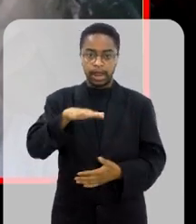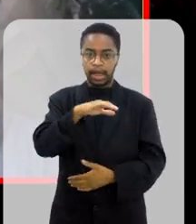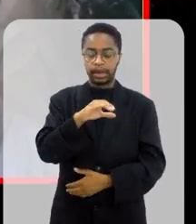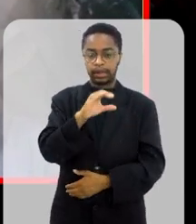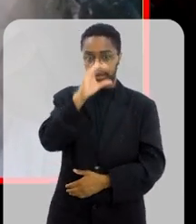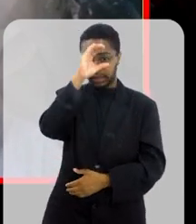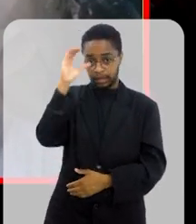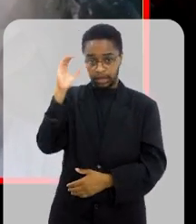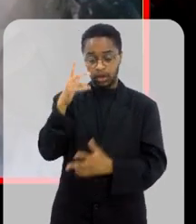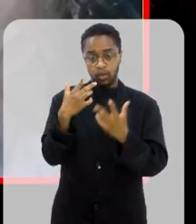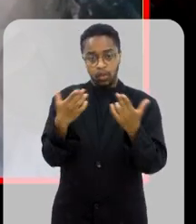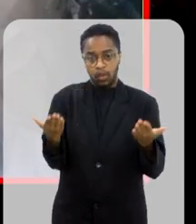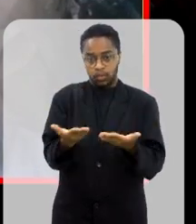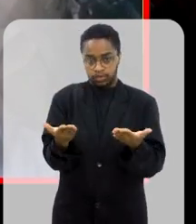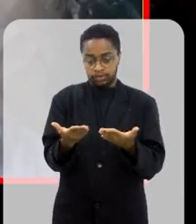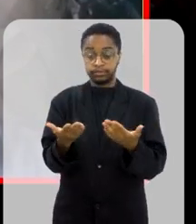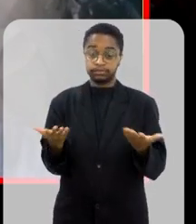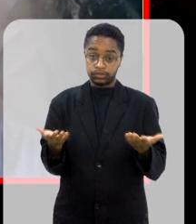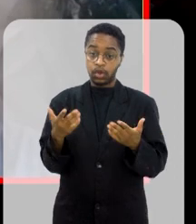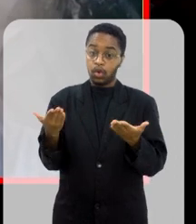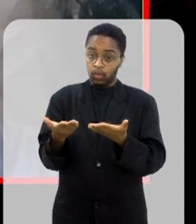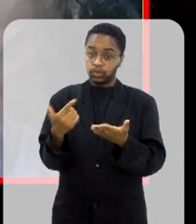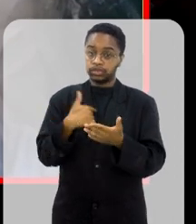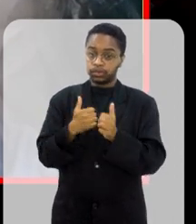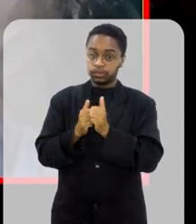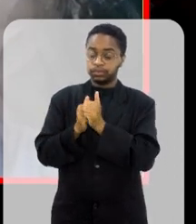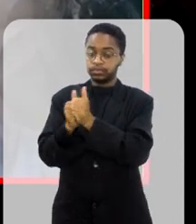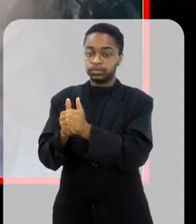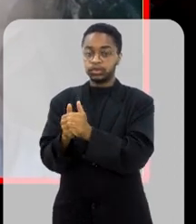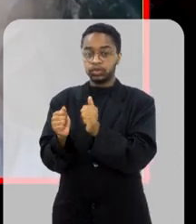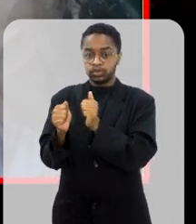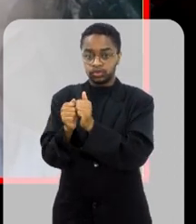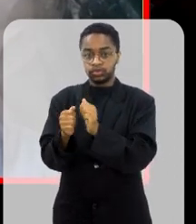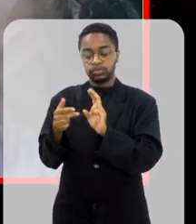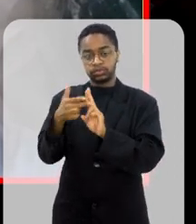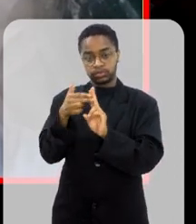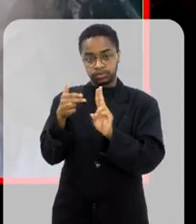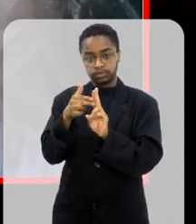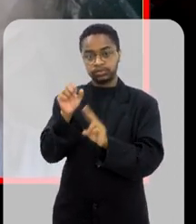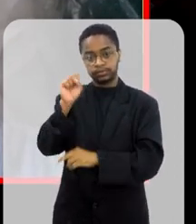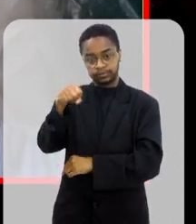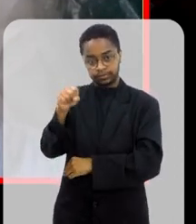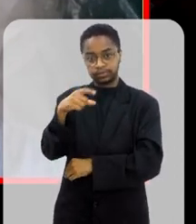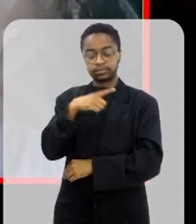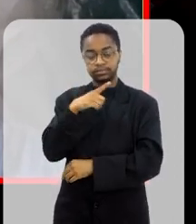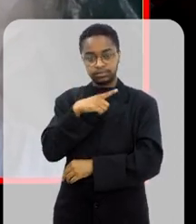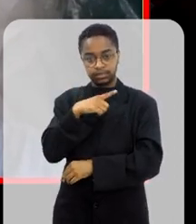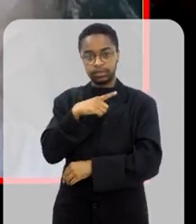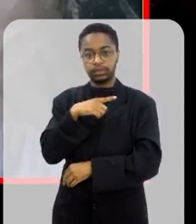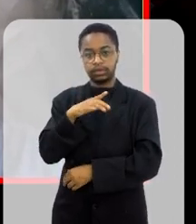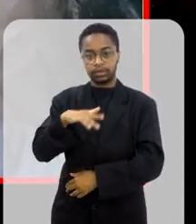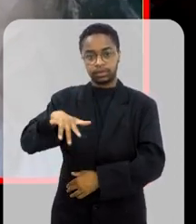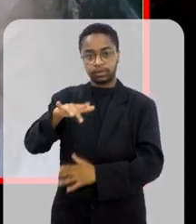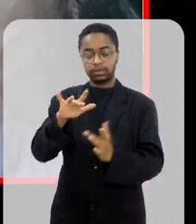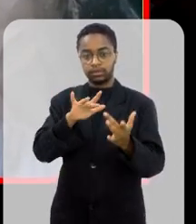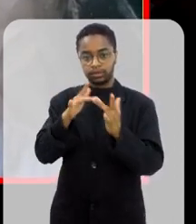clínico como eu tenho hoje, né? E hoje eu tô pelo SUS, sim. Eu faço tratamento acompanhamento pelo SUS. Tenho